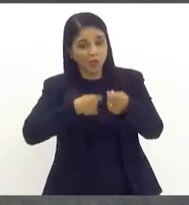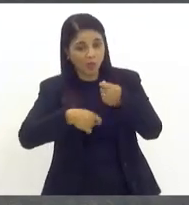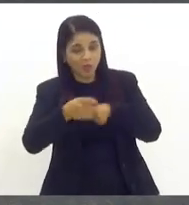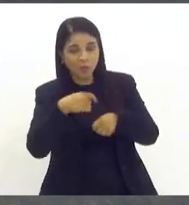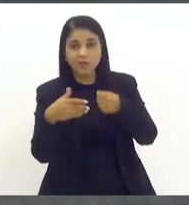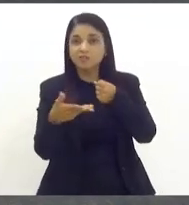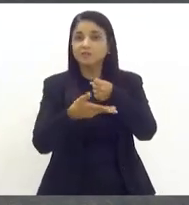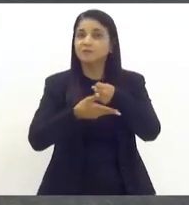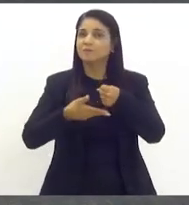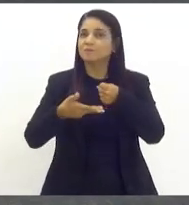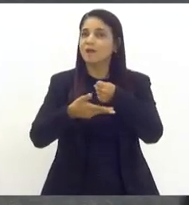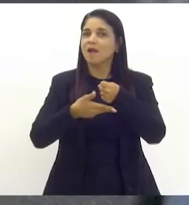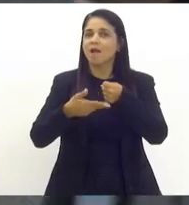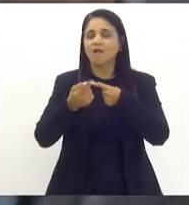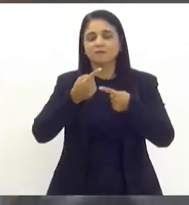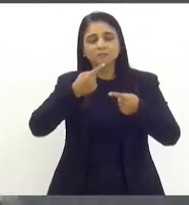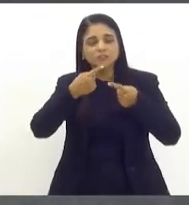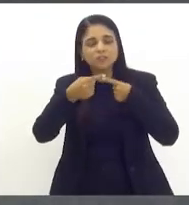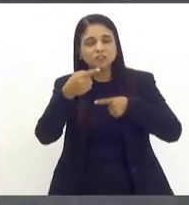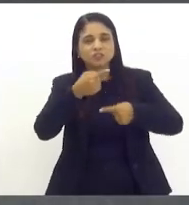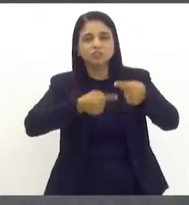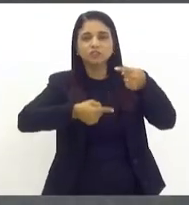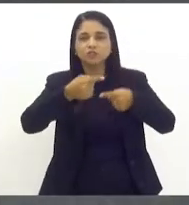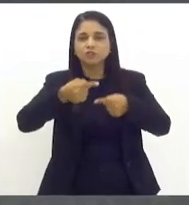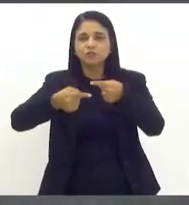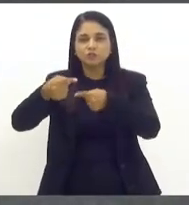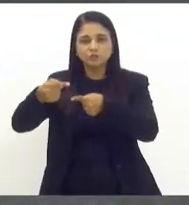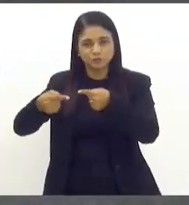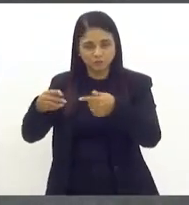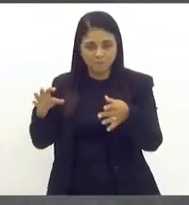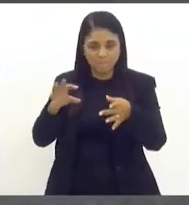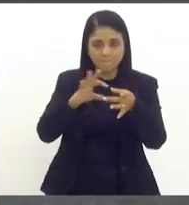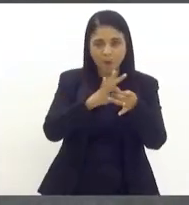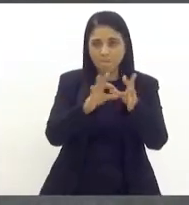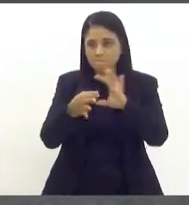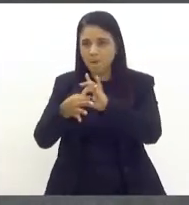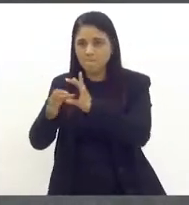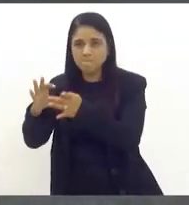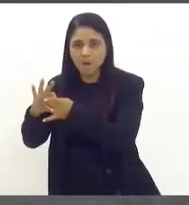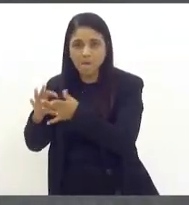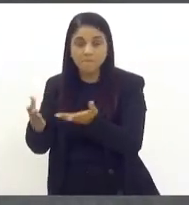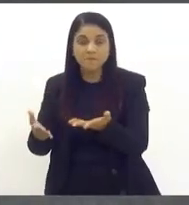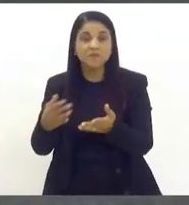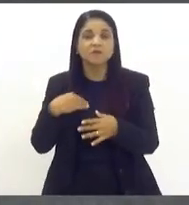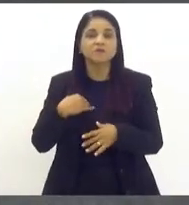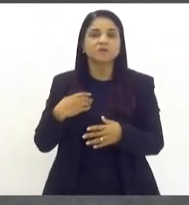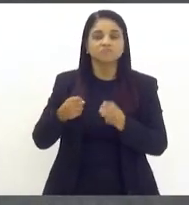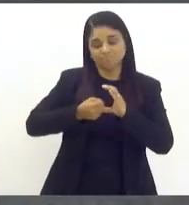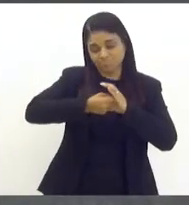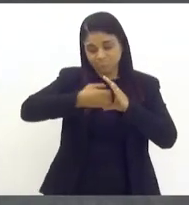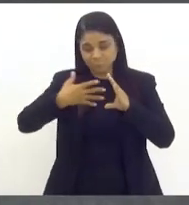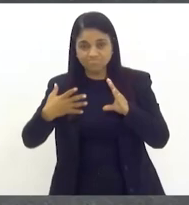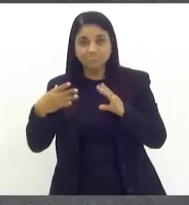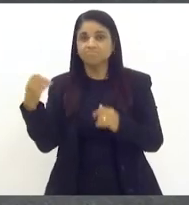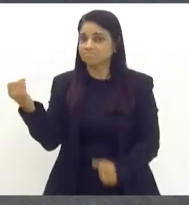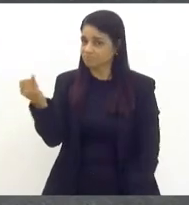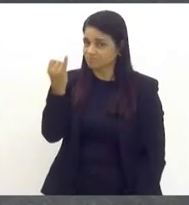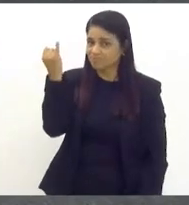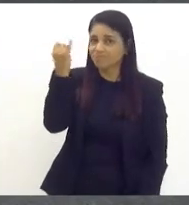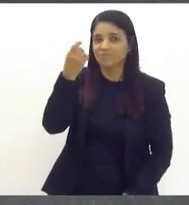base ou seja né que dialoga com o conjunto aí então para além dos aspectos importantes